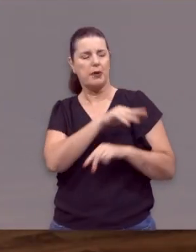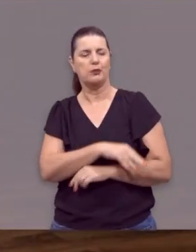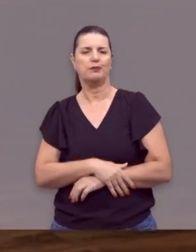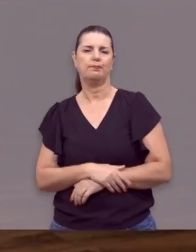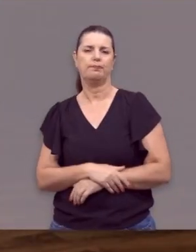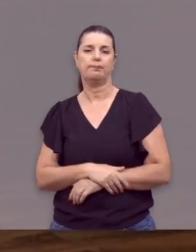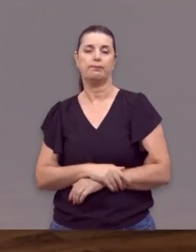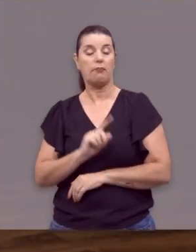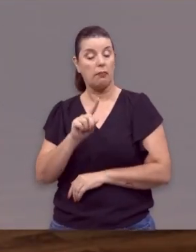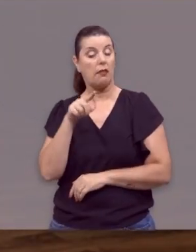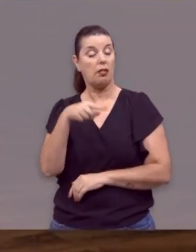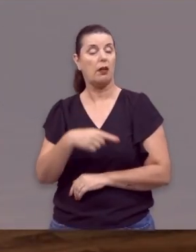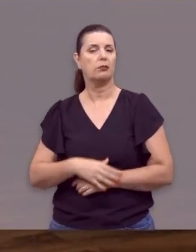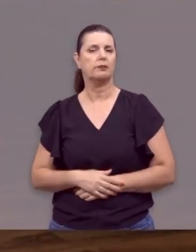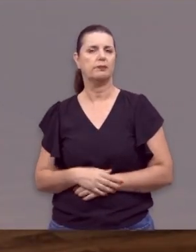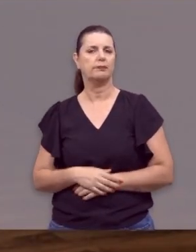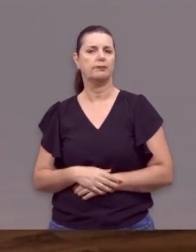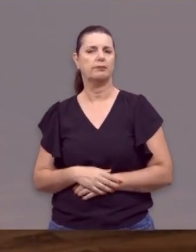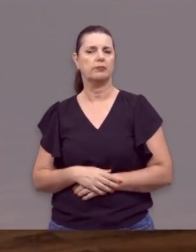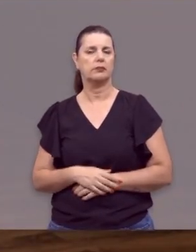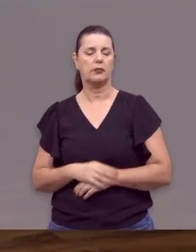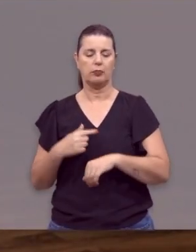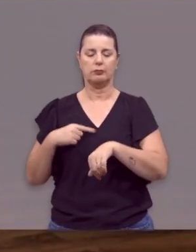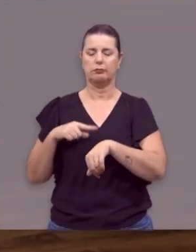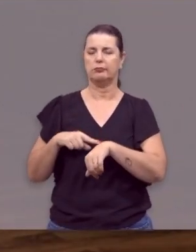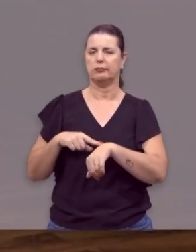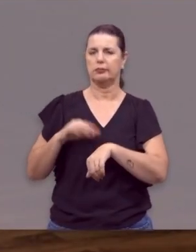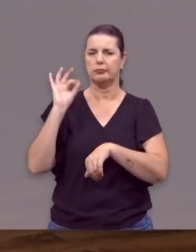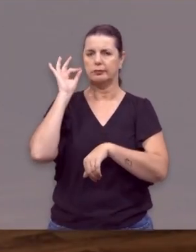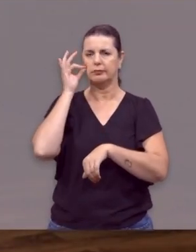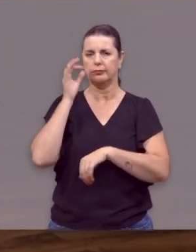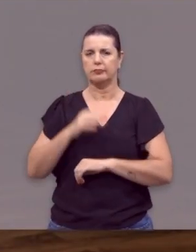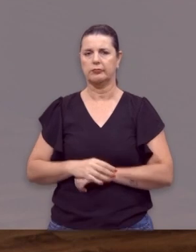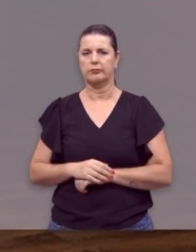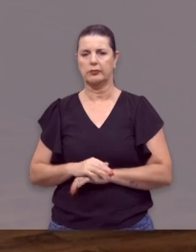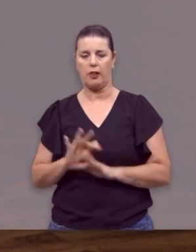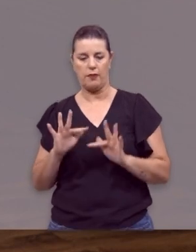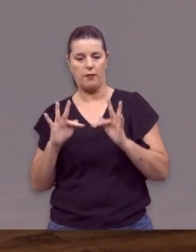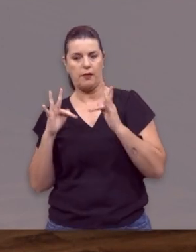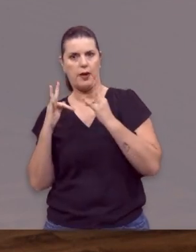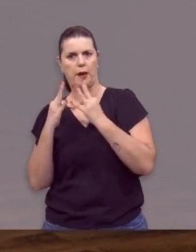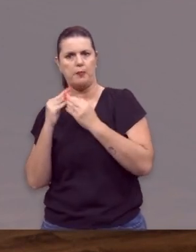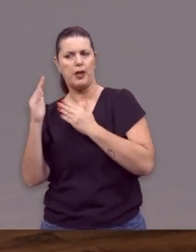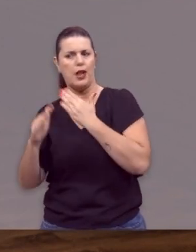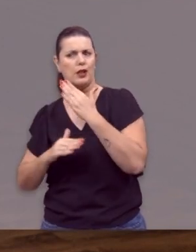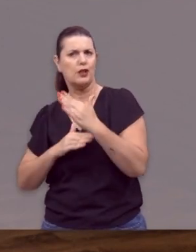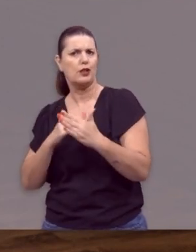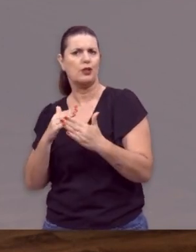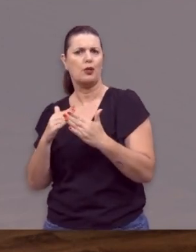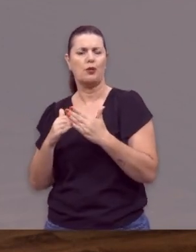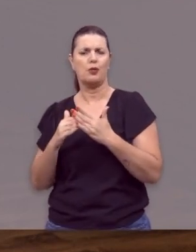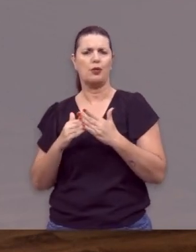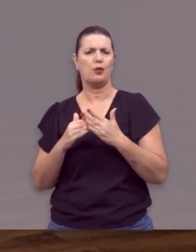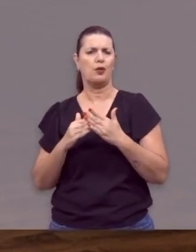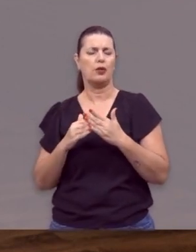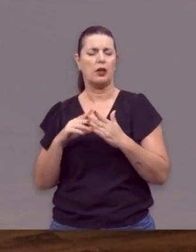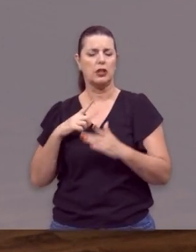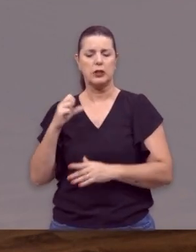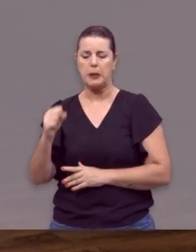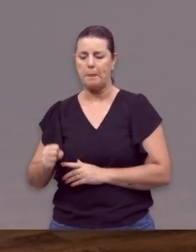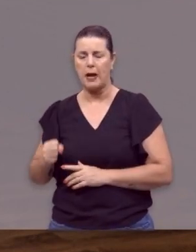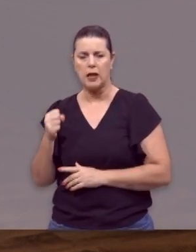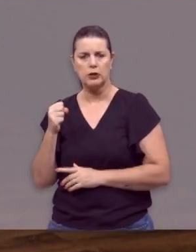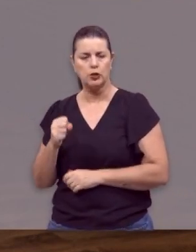Então, numa determinada ocasião, sua família toda era família de